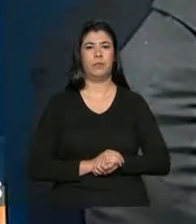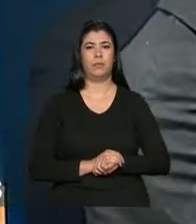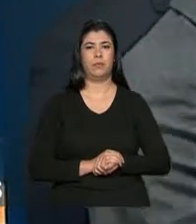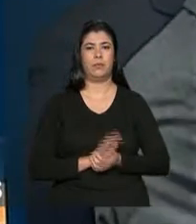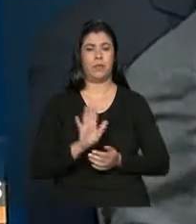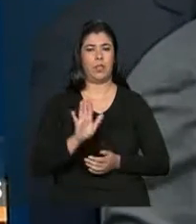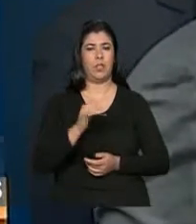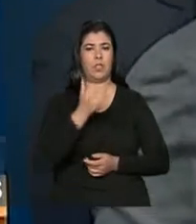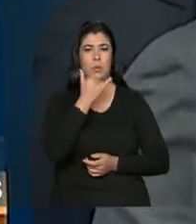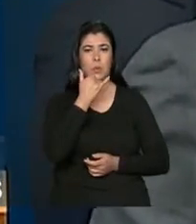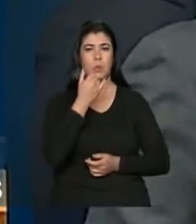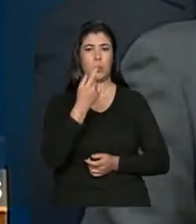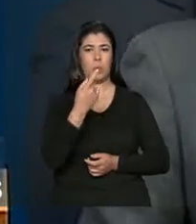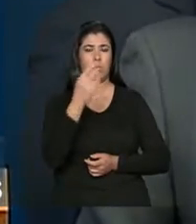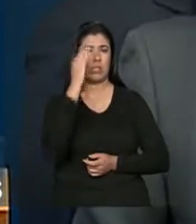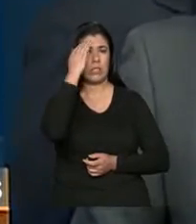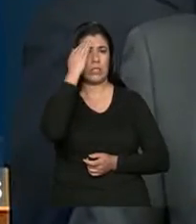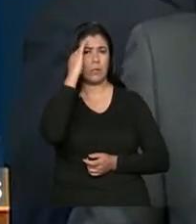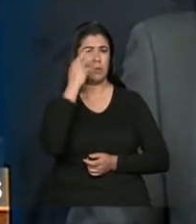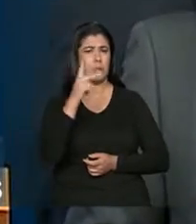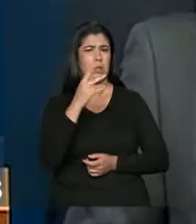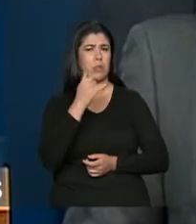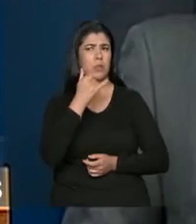Gabriel, se eu entendi a tua pergunta,